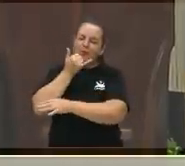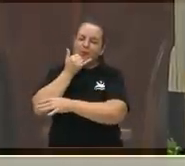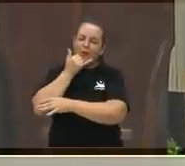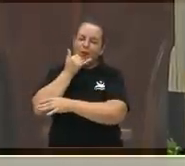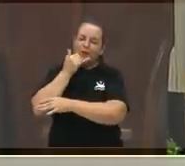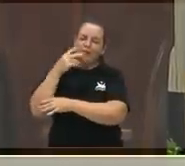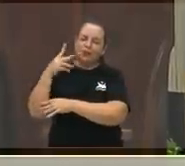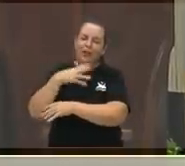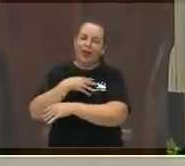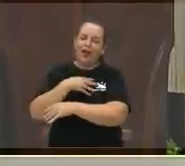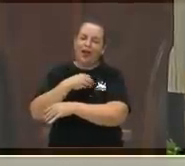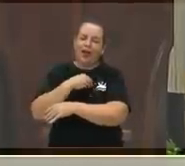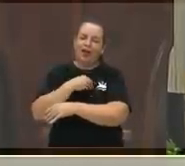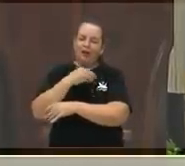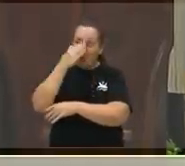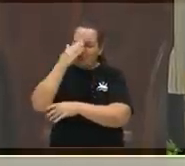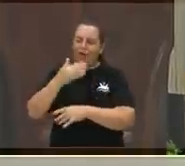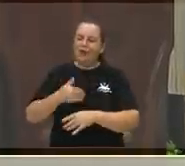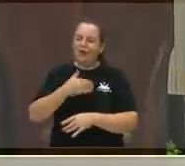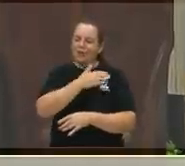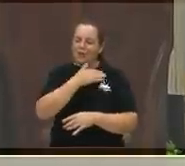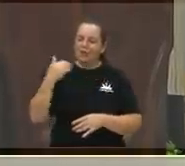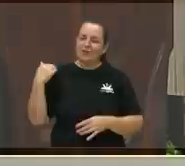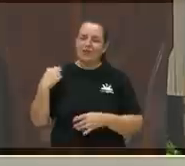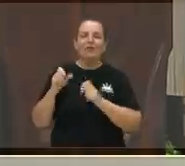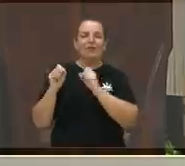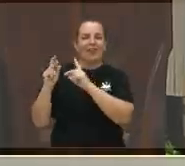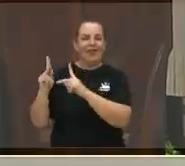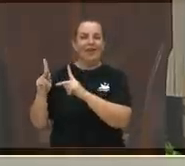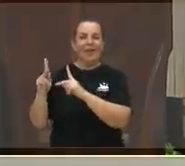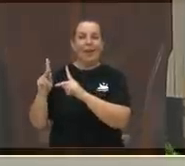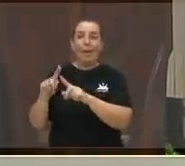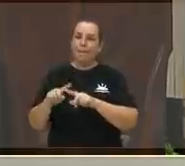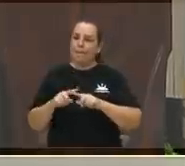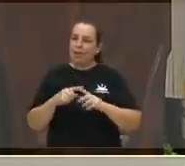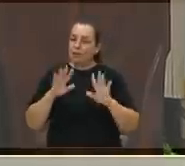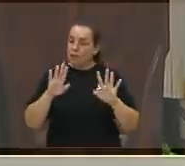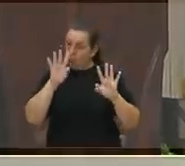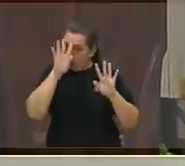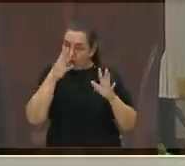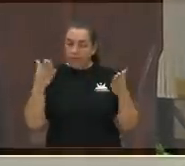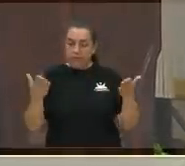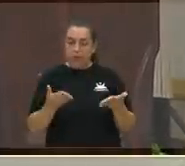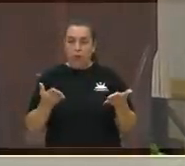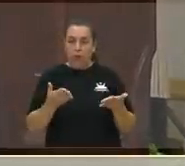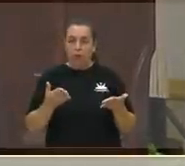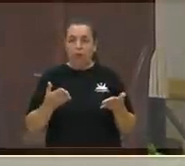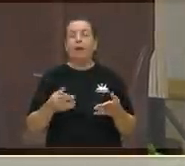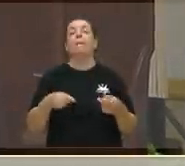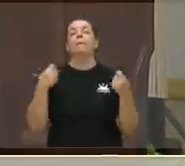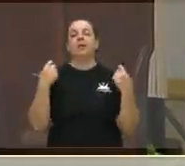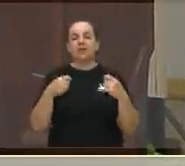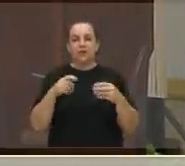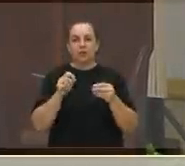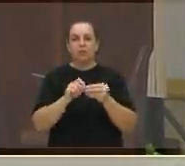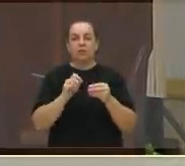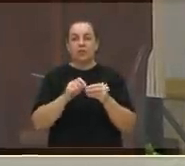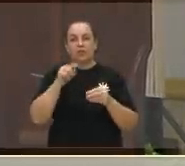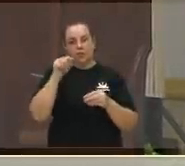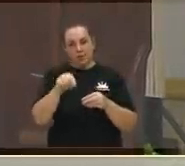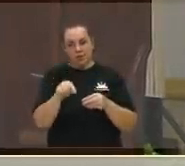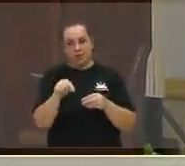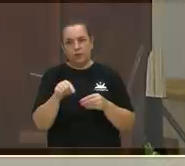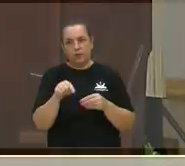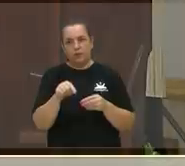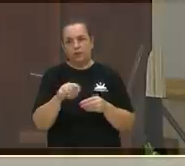filho e espírito santo pois sou teu mas enquanto isso não acontece fazer um ato